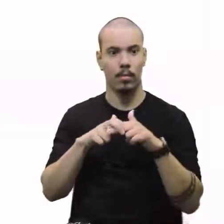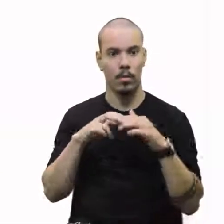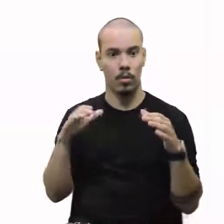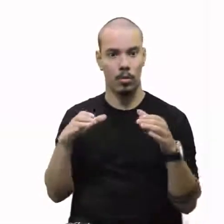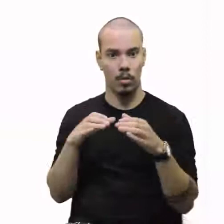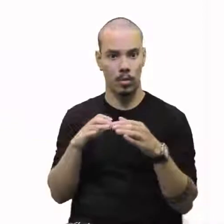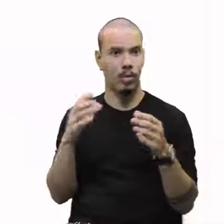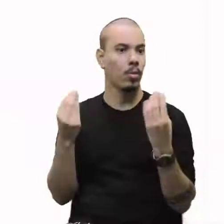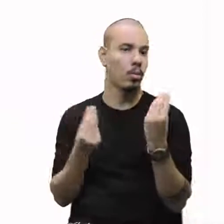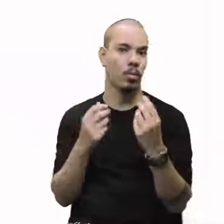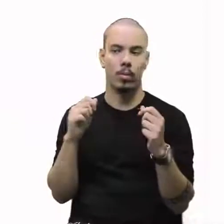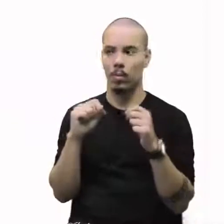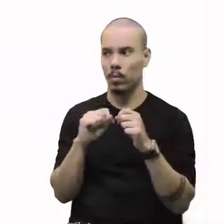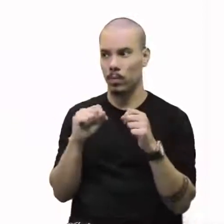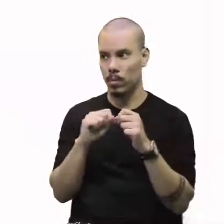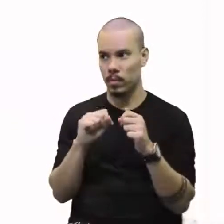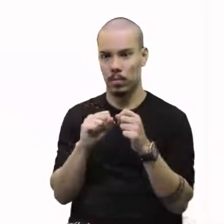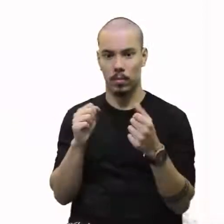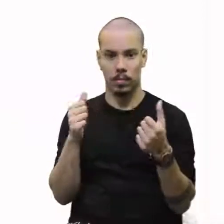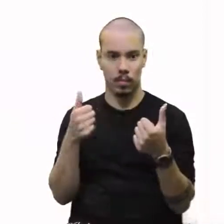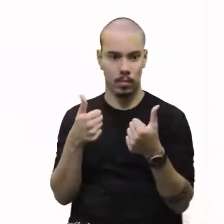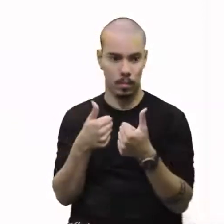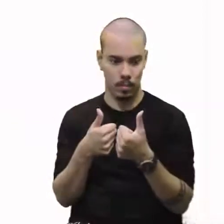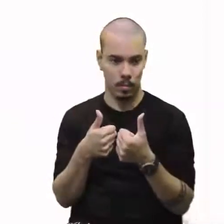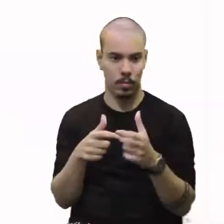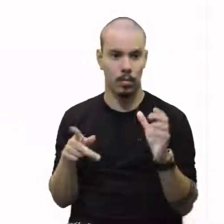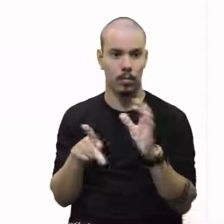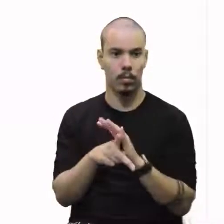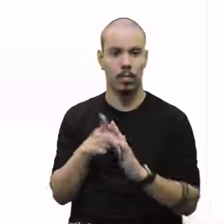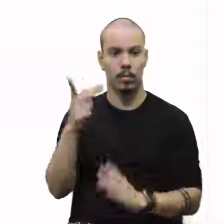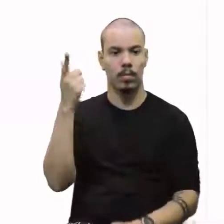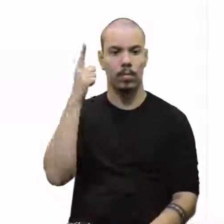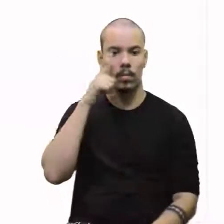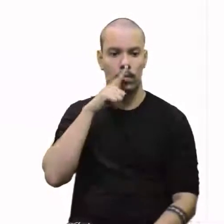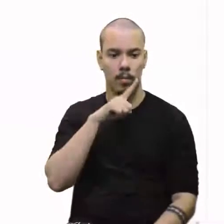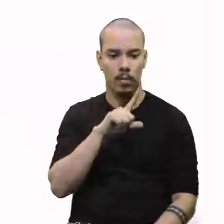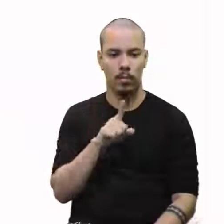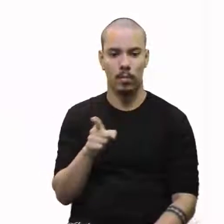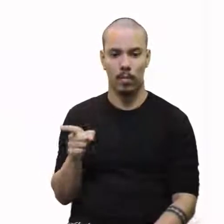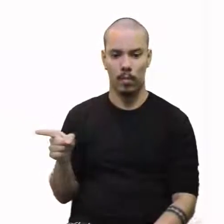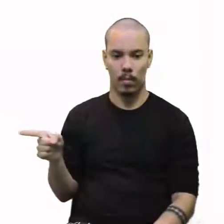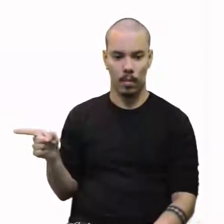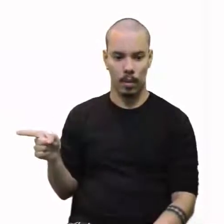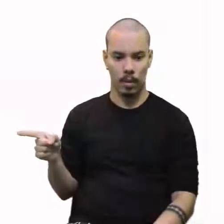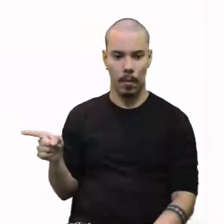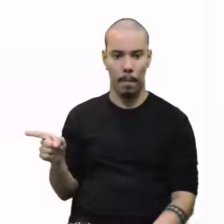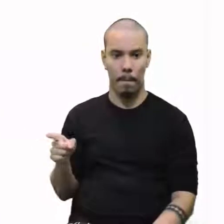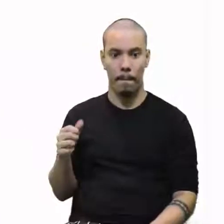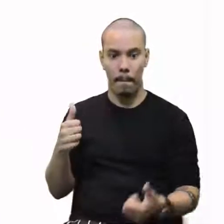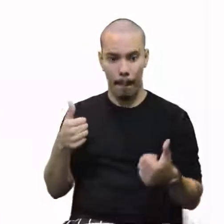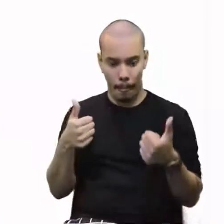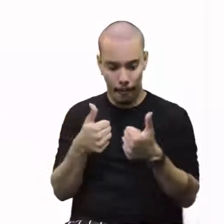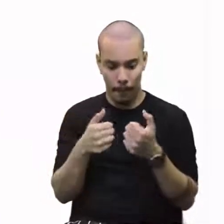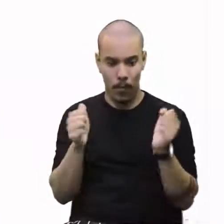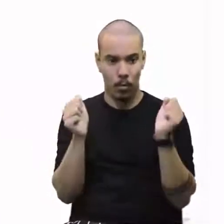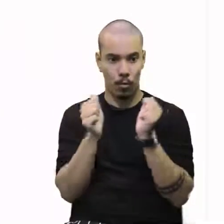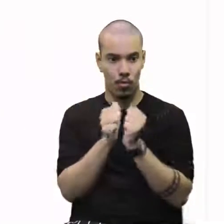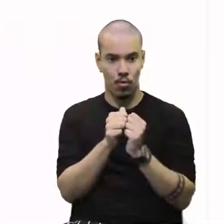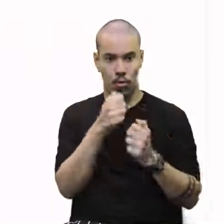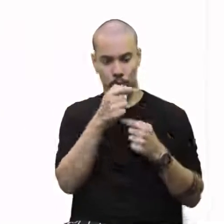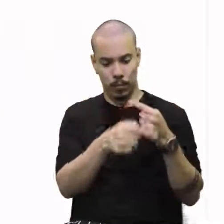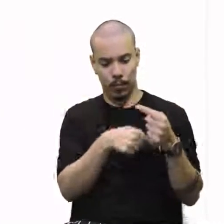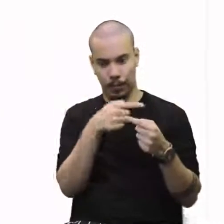ele é feito, o indutor, para ver, ó, induzido é o induzido, né? A bobina aqui que